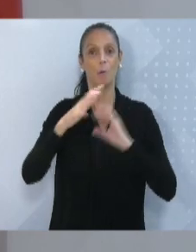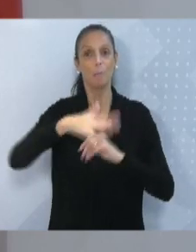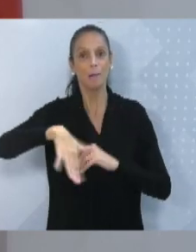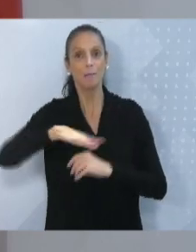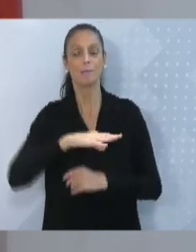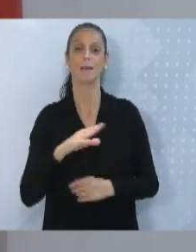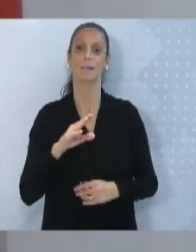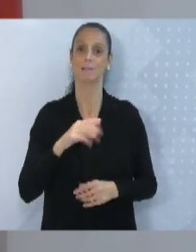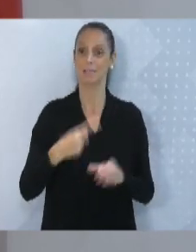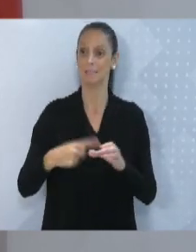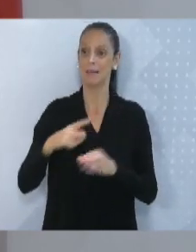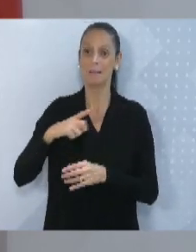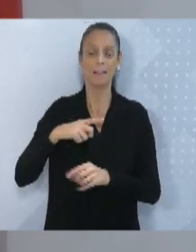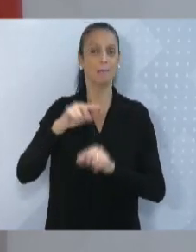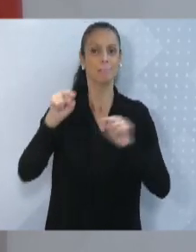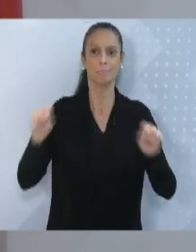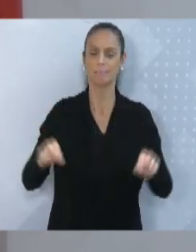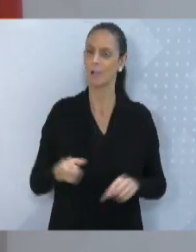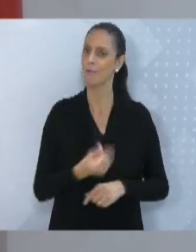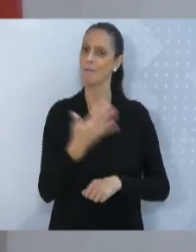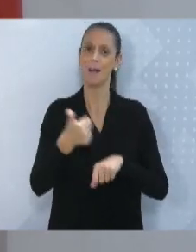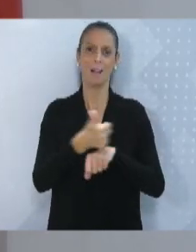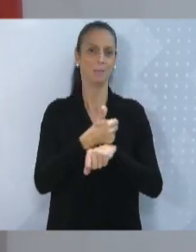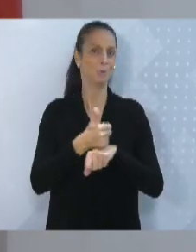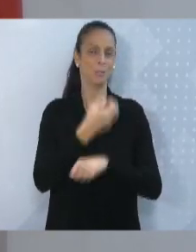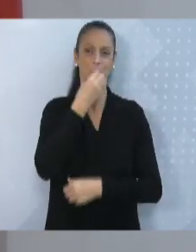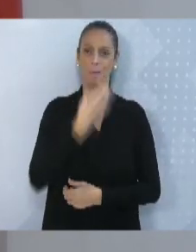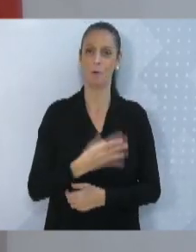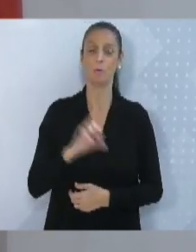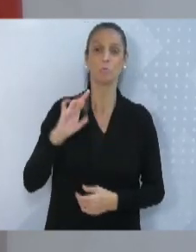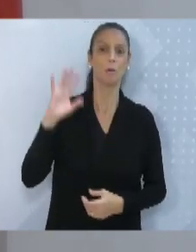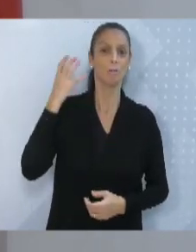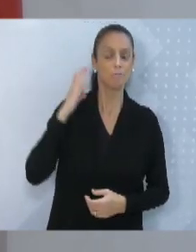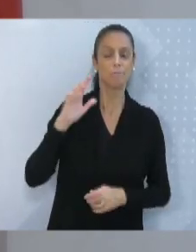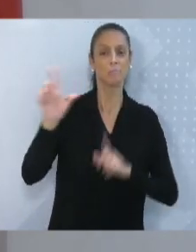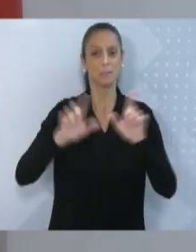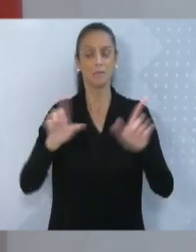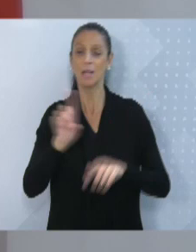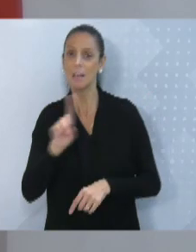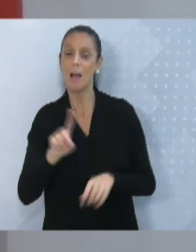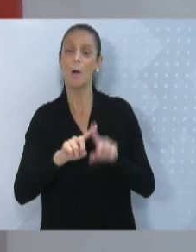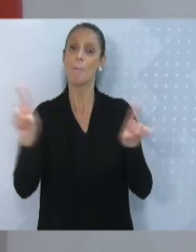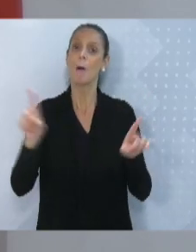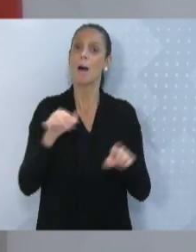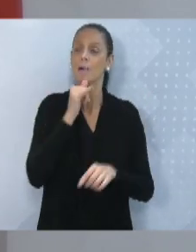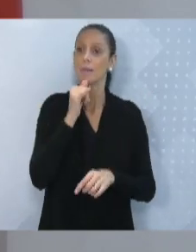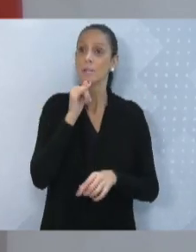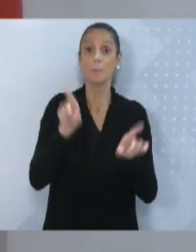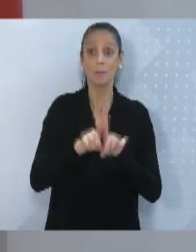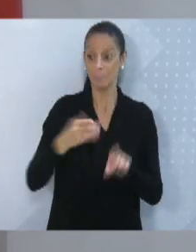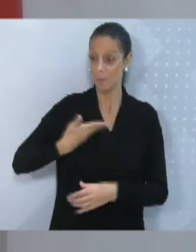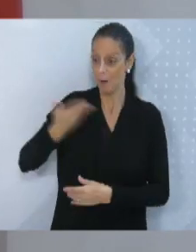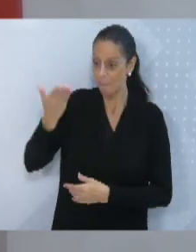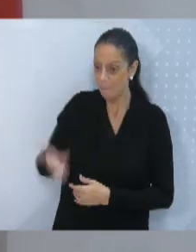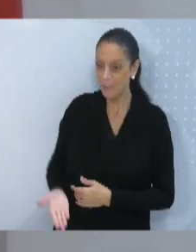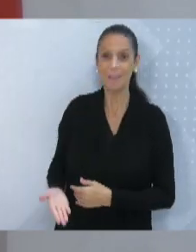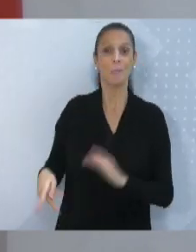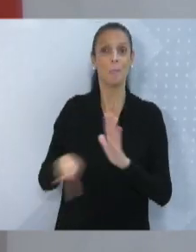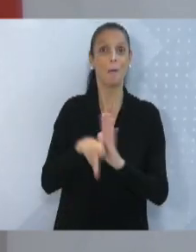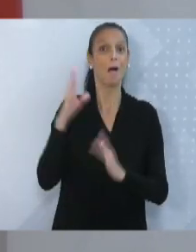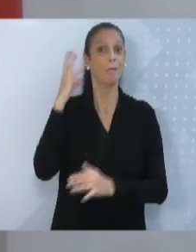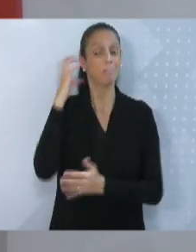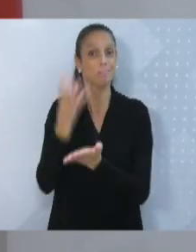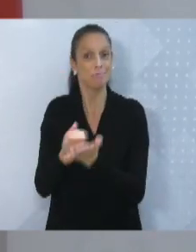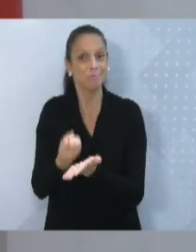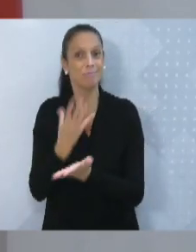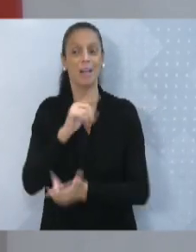tem tantas preciosidades né Não só a imprensa rádio TV Jornal mas como por exemplo nosso colega aqui de podcasts